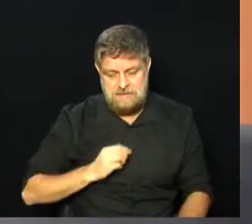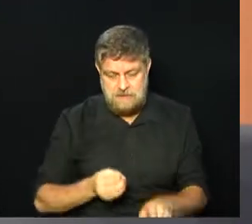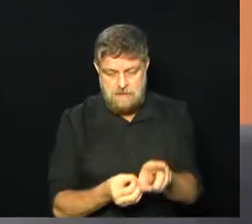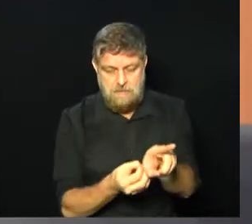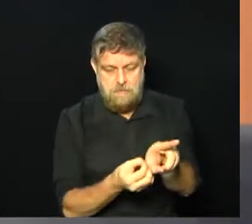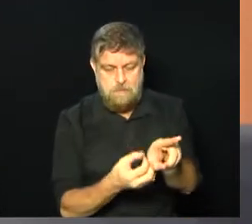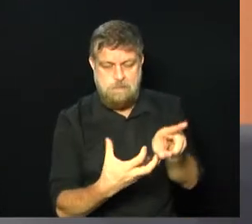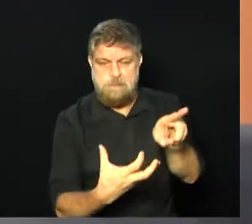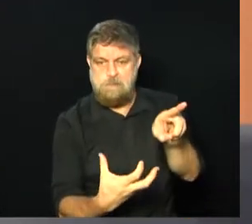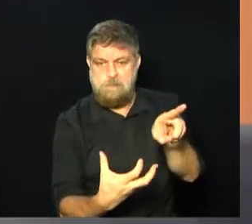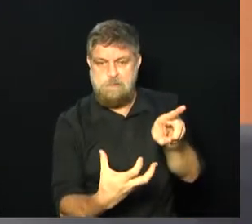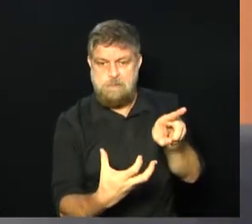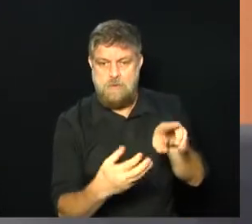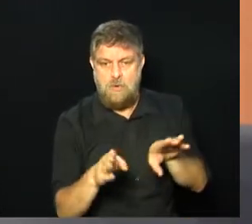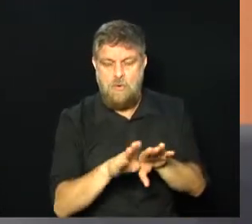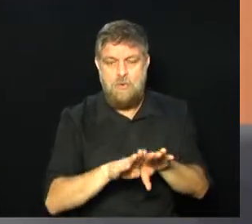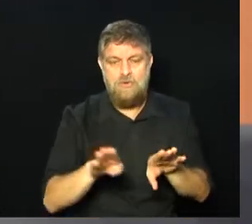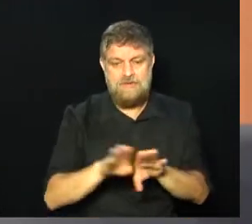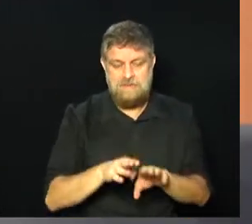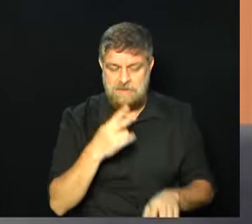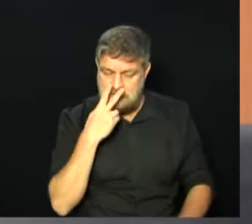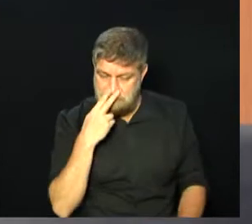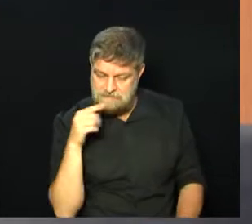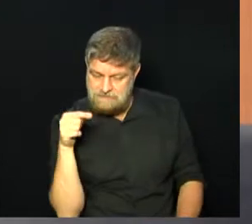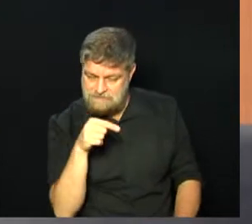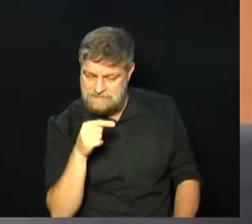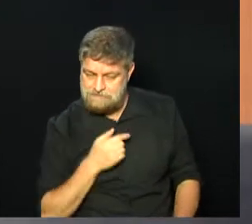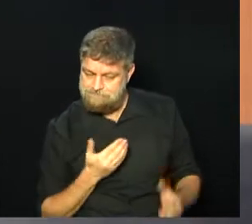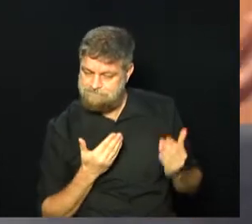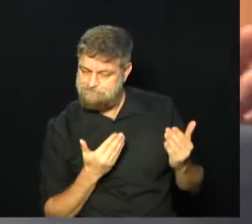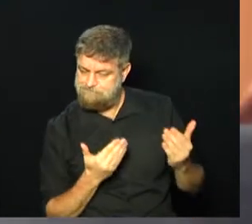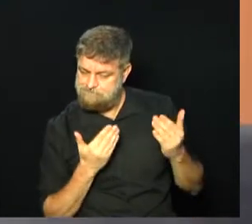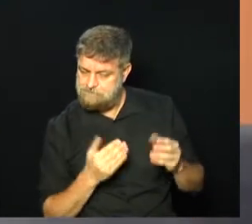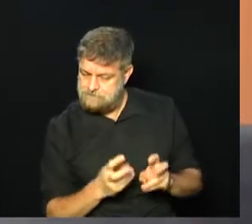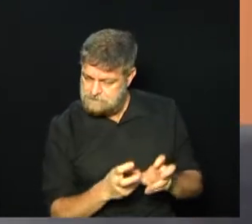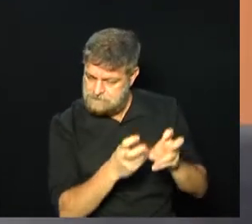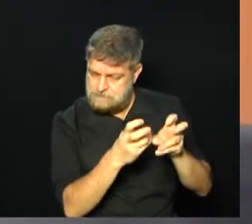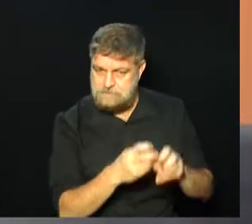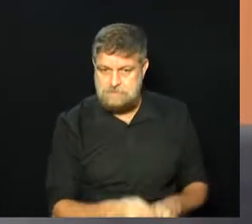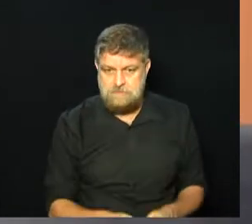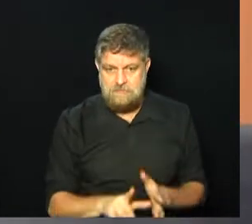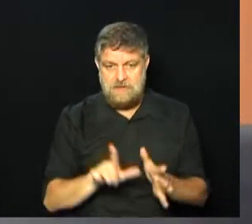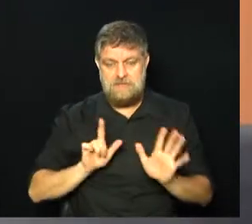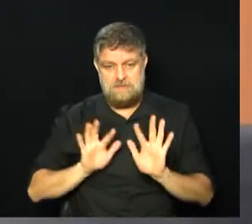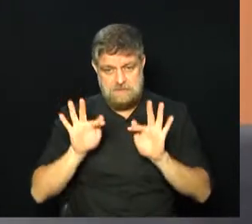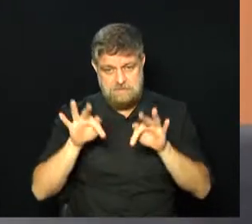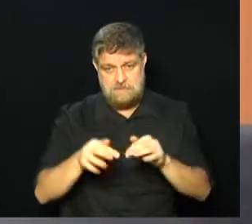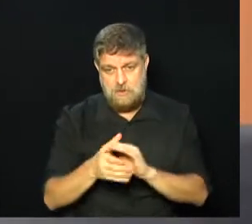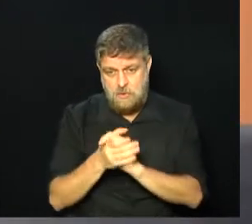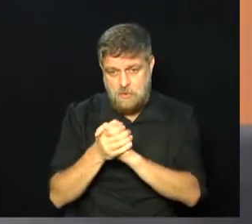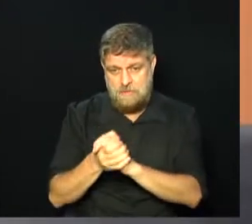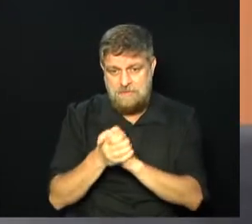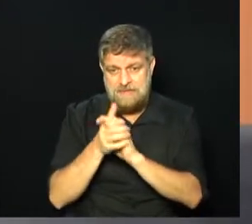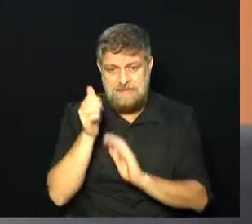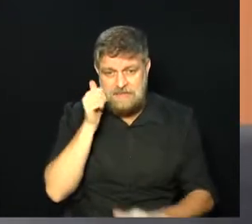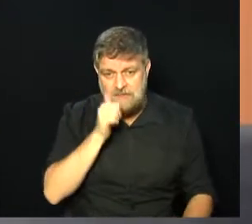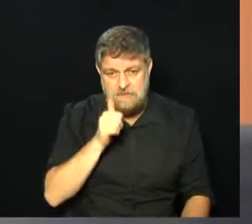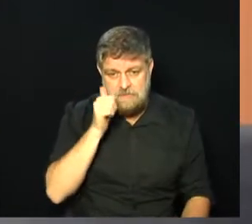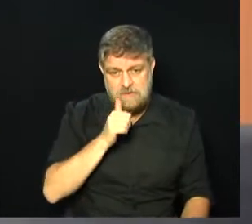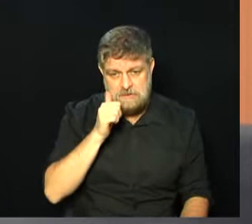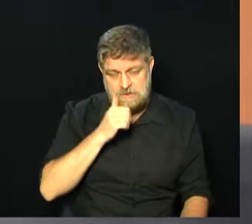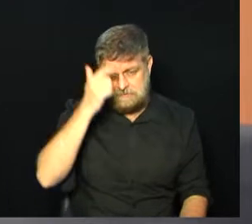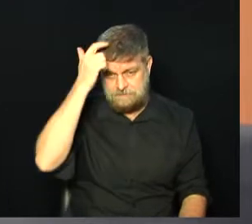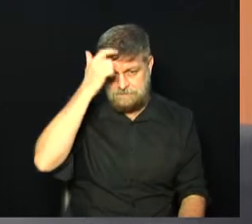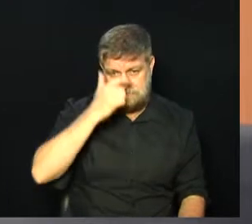inchada, ou tem suspeita de câncer de próstata. E antes de terminar, quero dar os parabéns para as mulheres. Eu